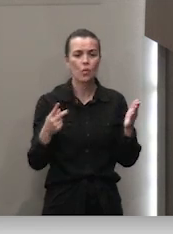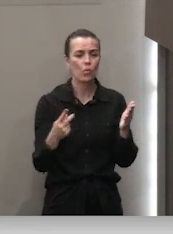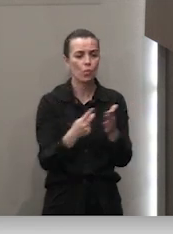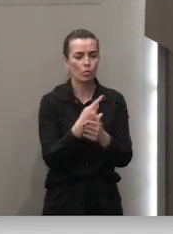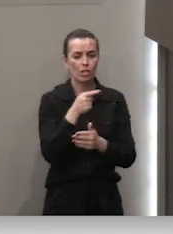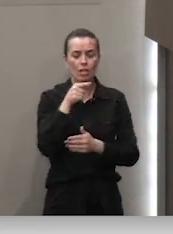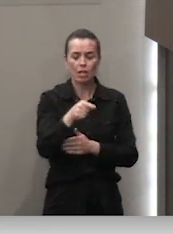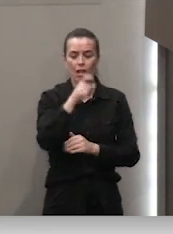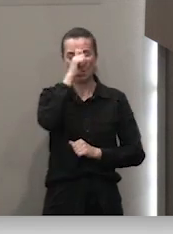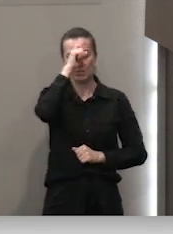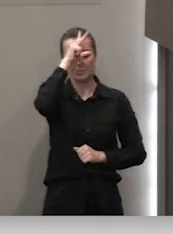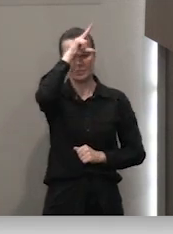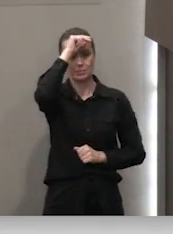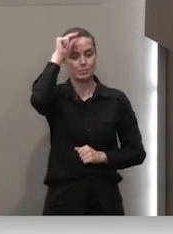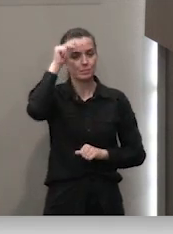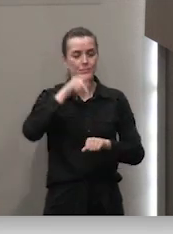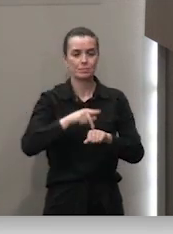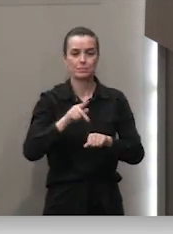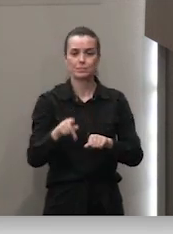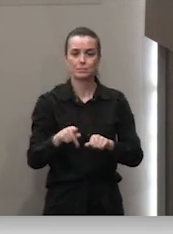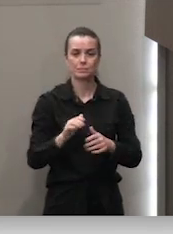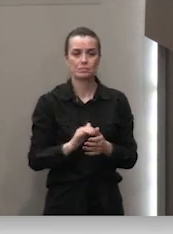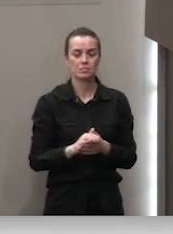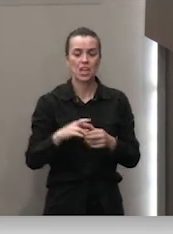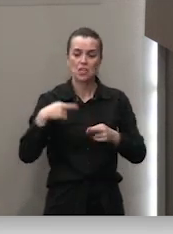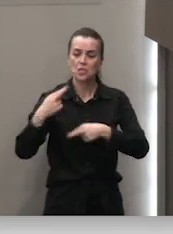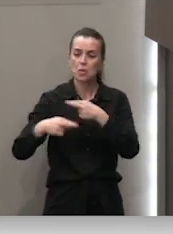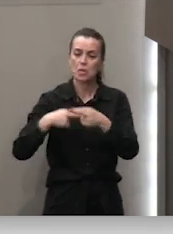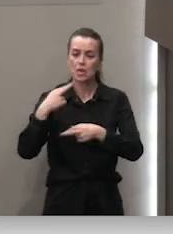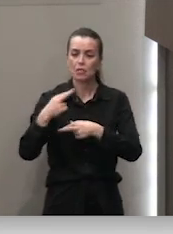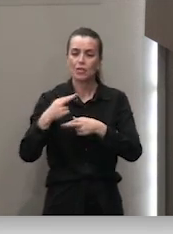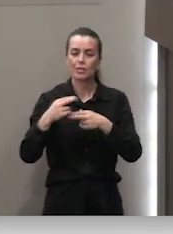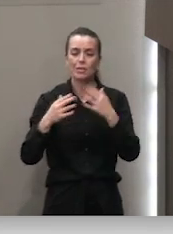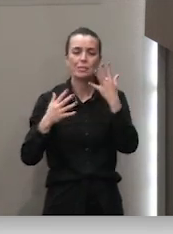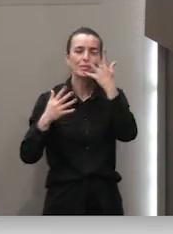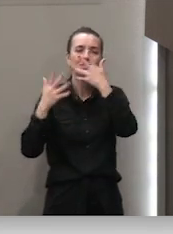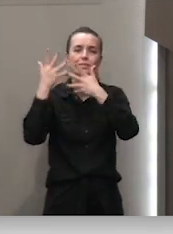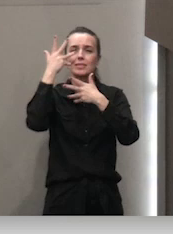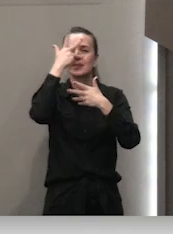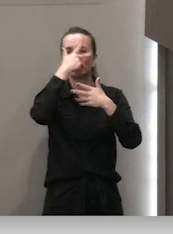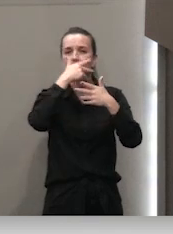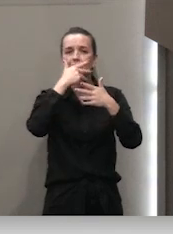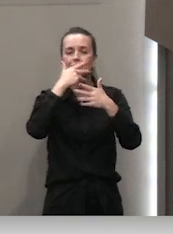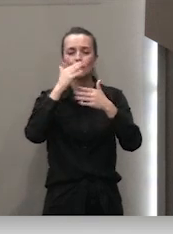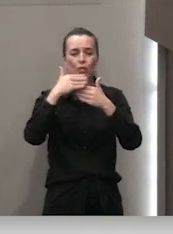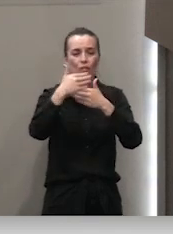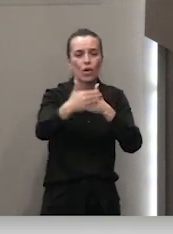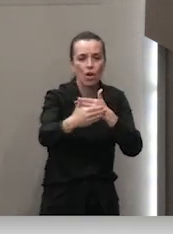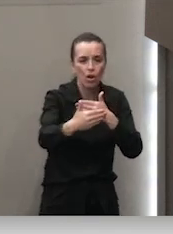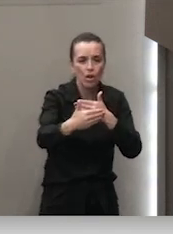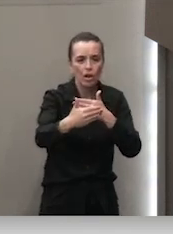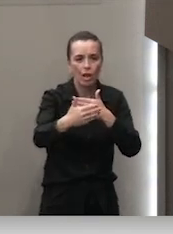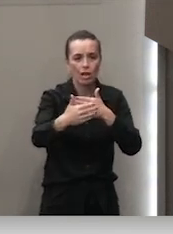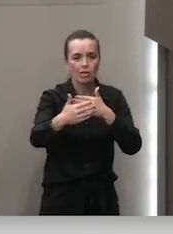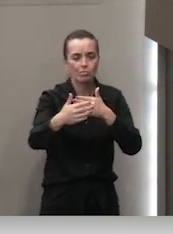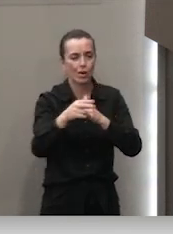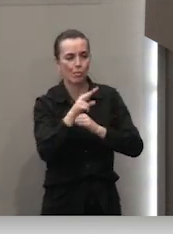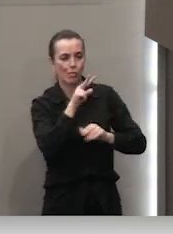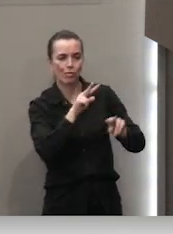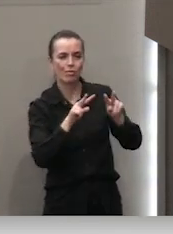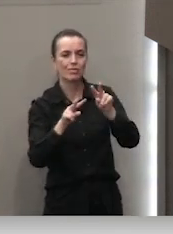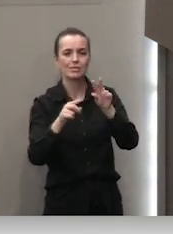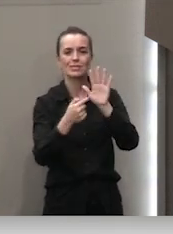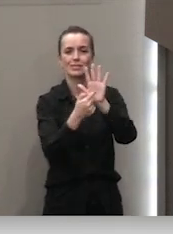Fundo, que faz reforma de fachada, que faz reforma para a TV, para a